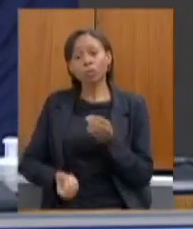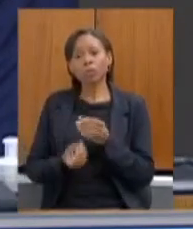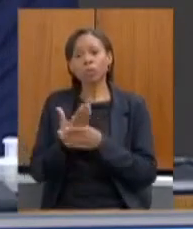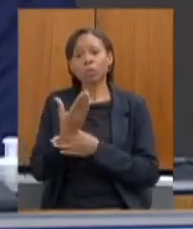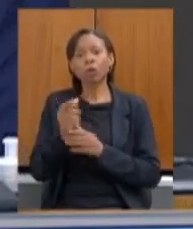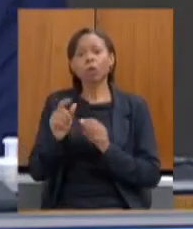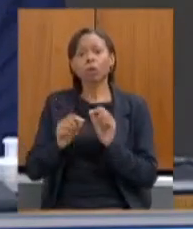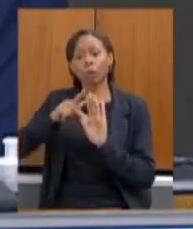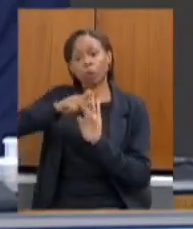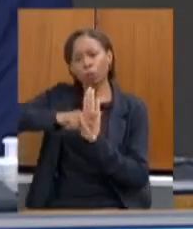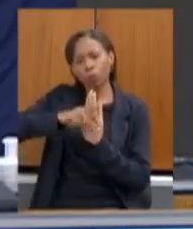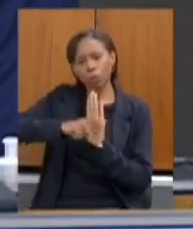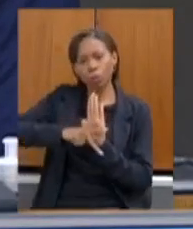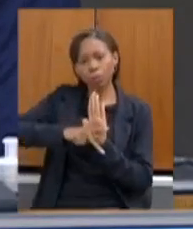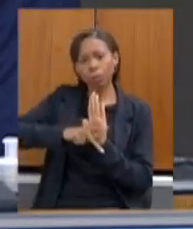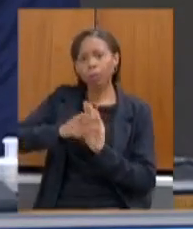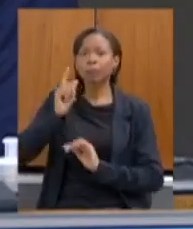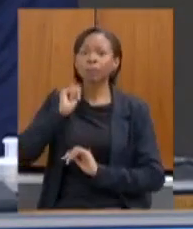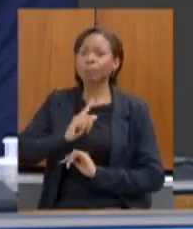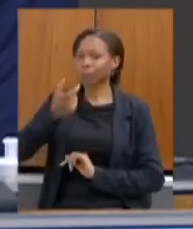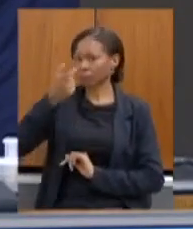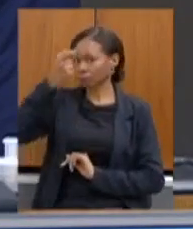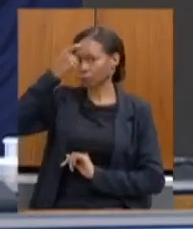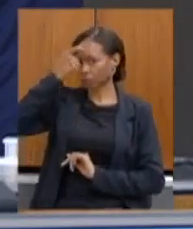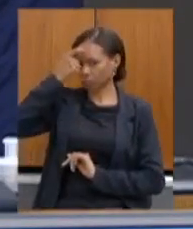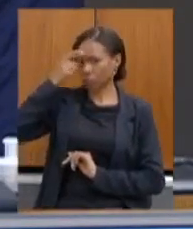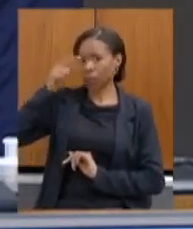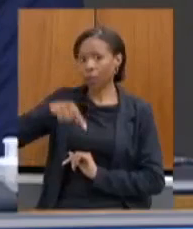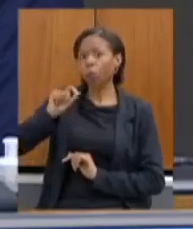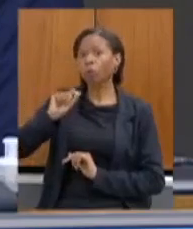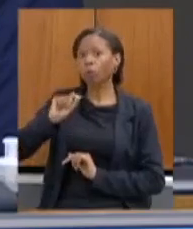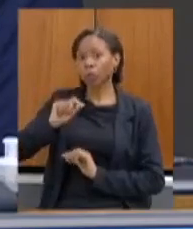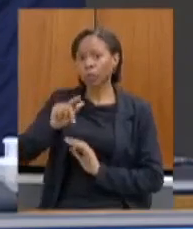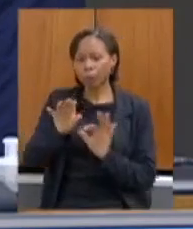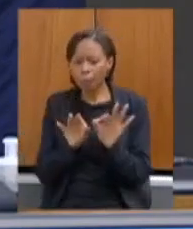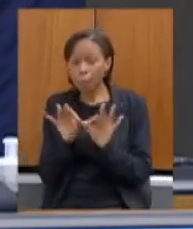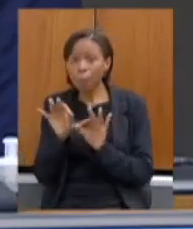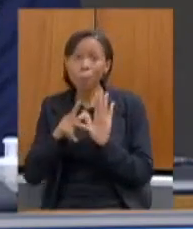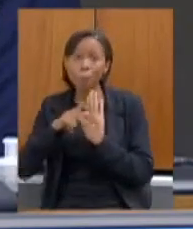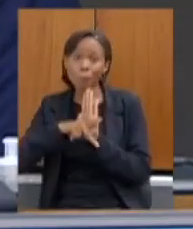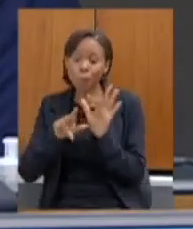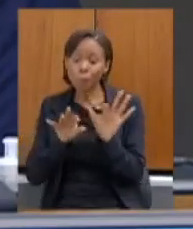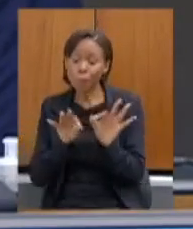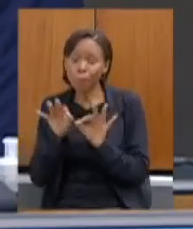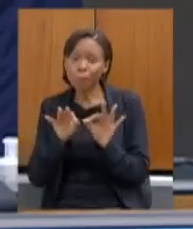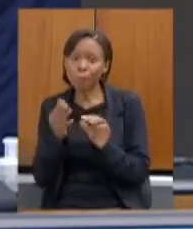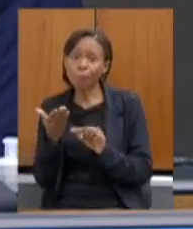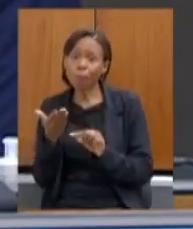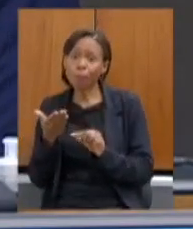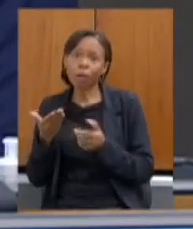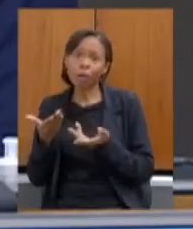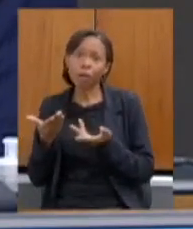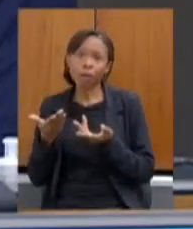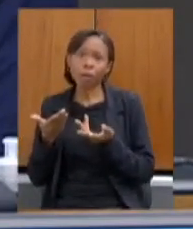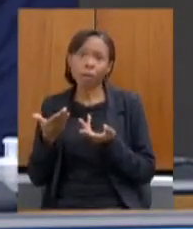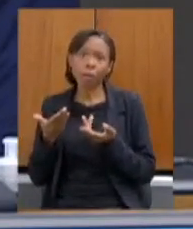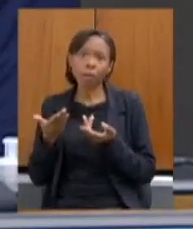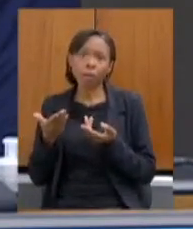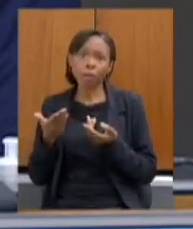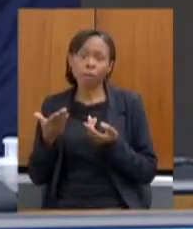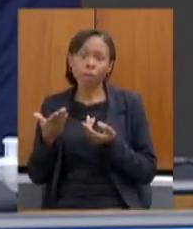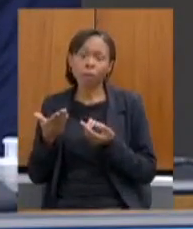Minas Consciente, que nada mais é do que um plano para levar para a sociedade, eu falo Guilherme da Cunha, prazer,